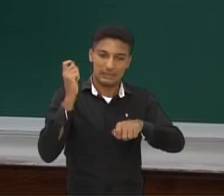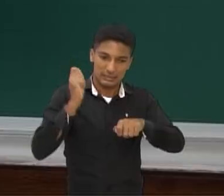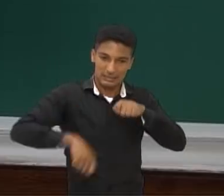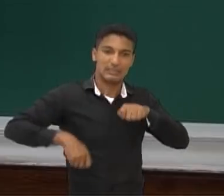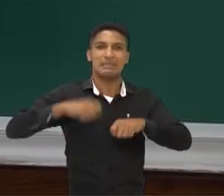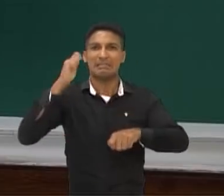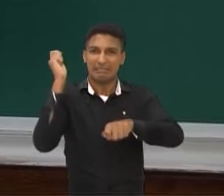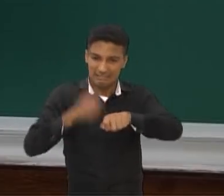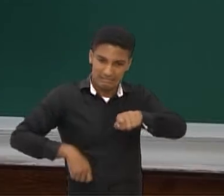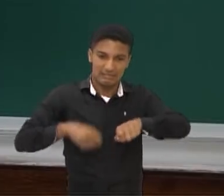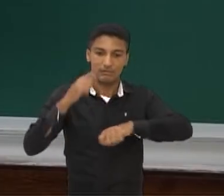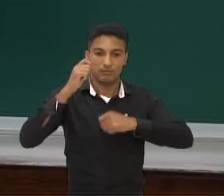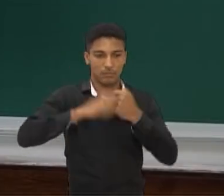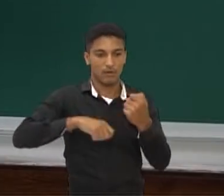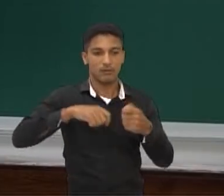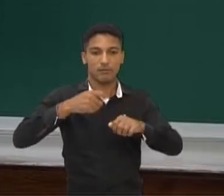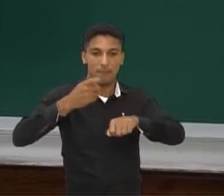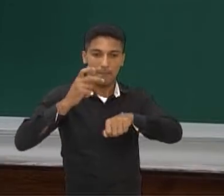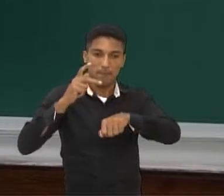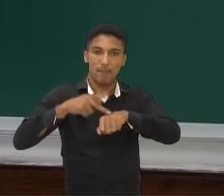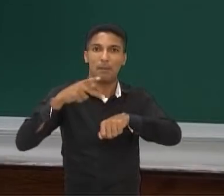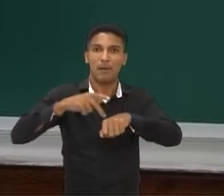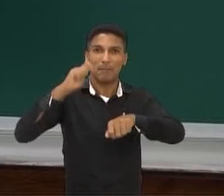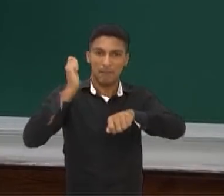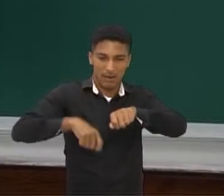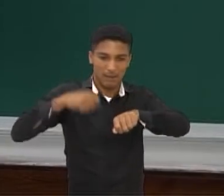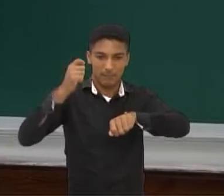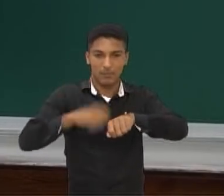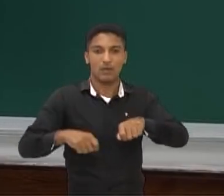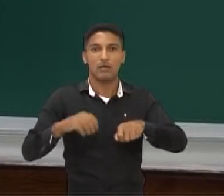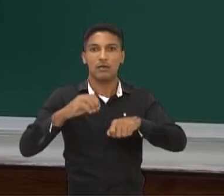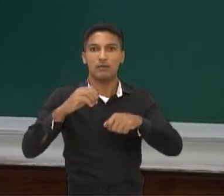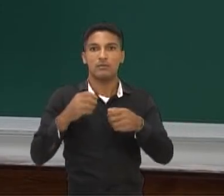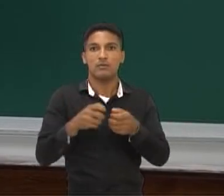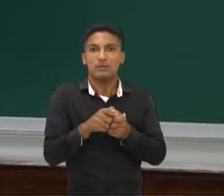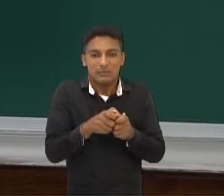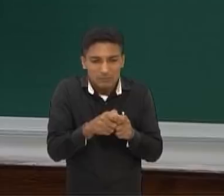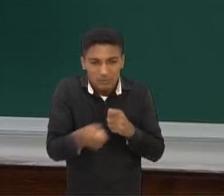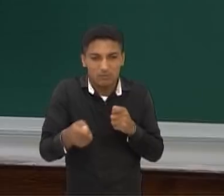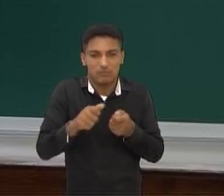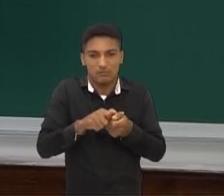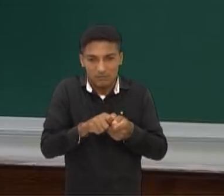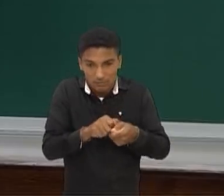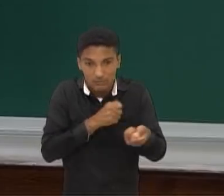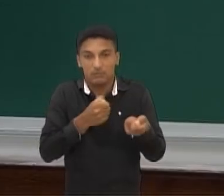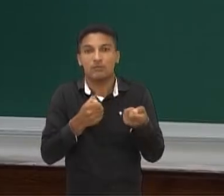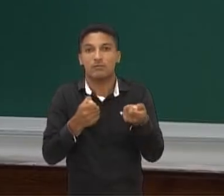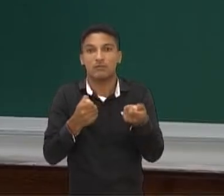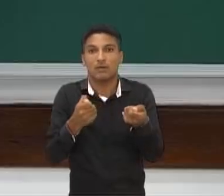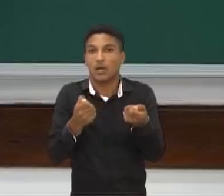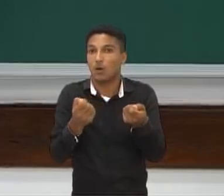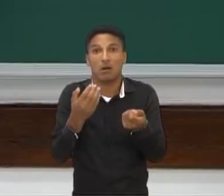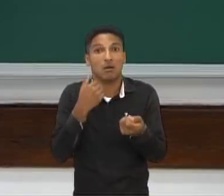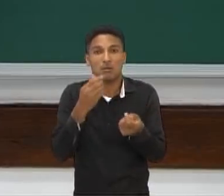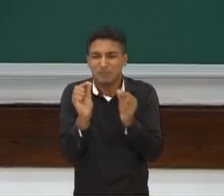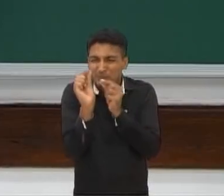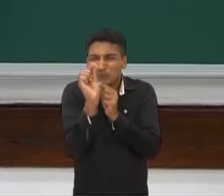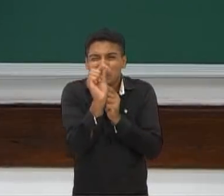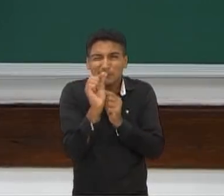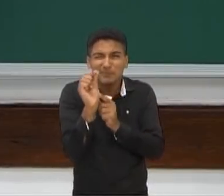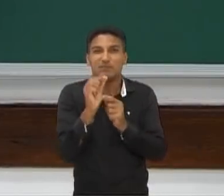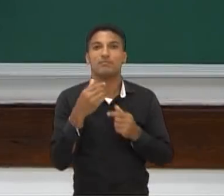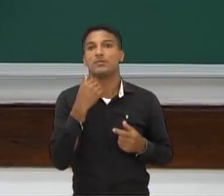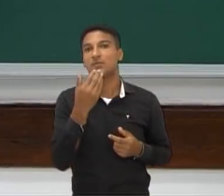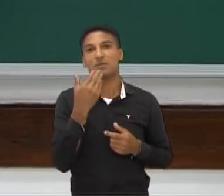de átomo, quer dizer não divisível. Tem lógica, é uma lógica filosófica. Só que já vai acostumando com